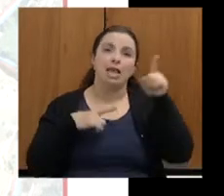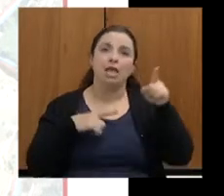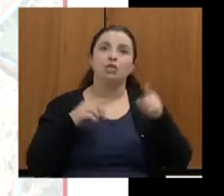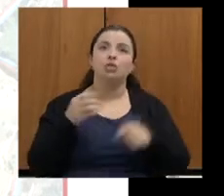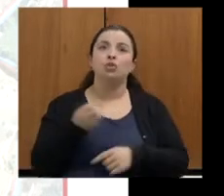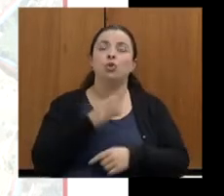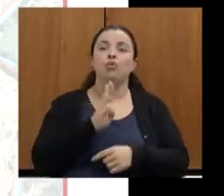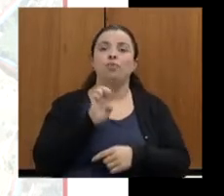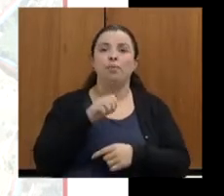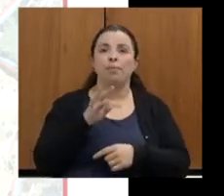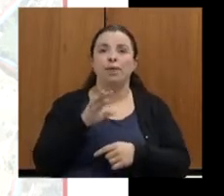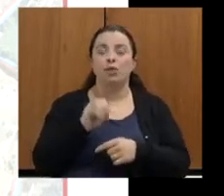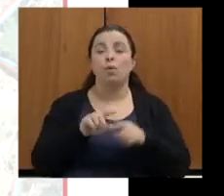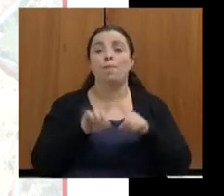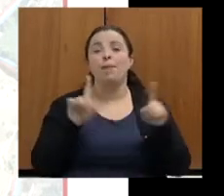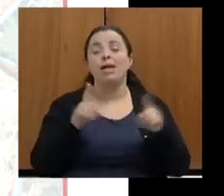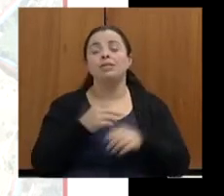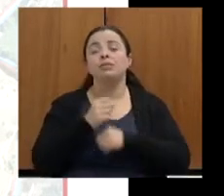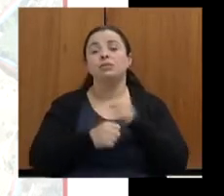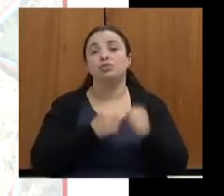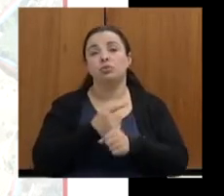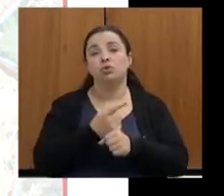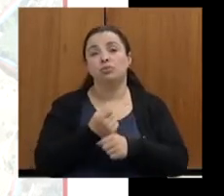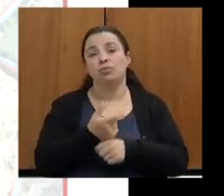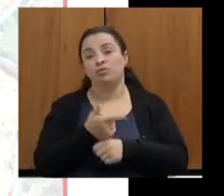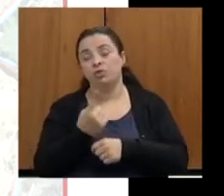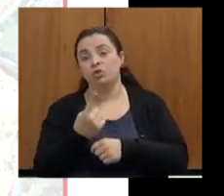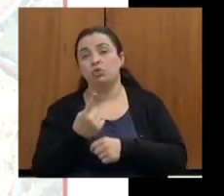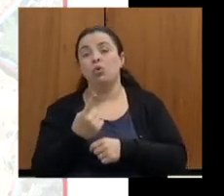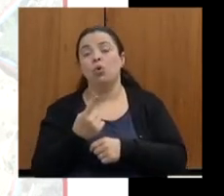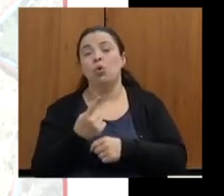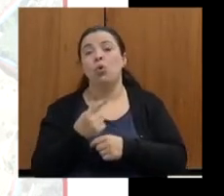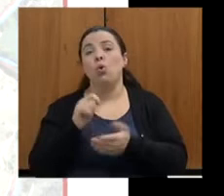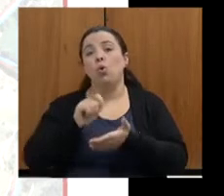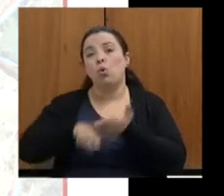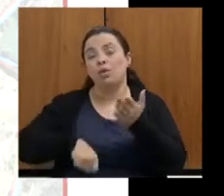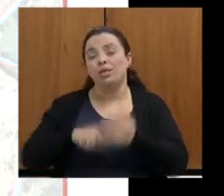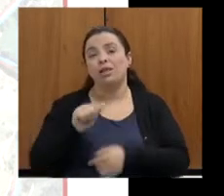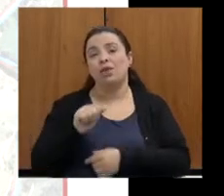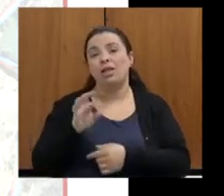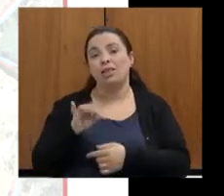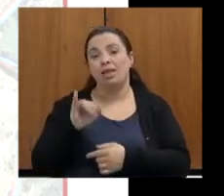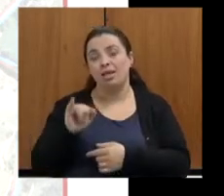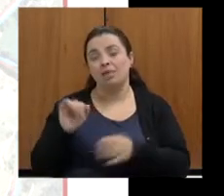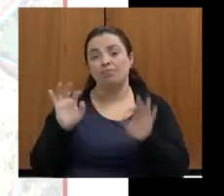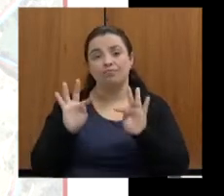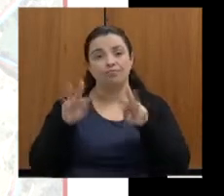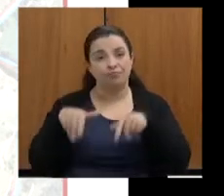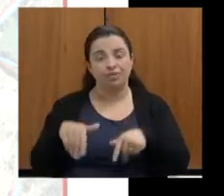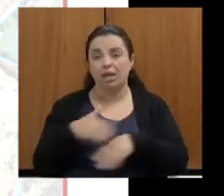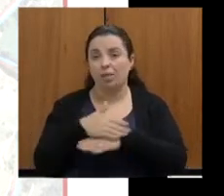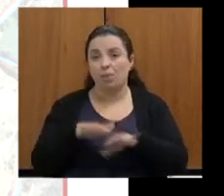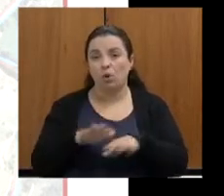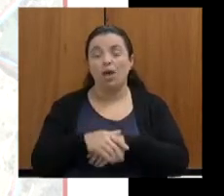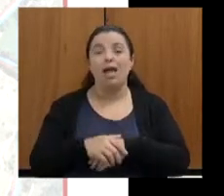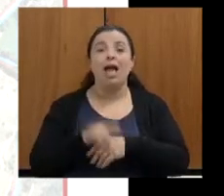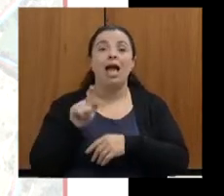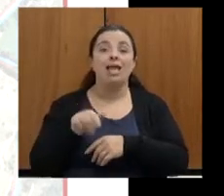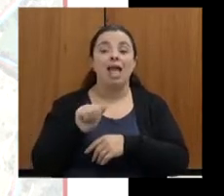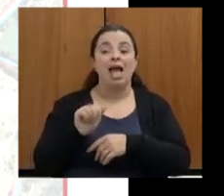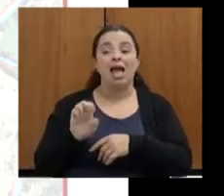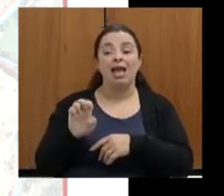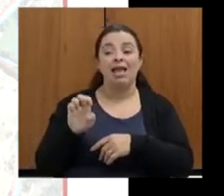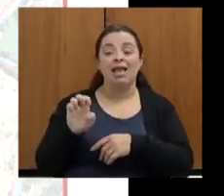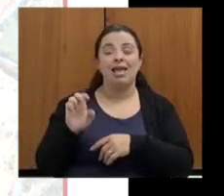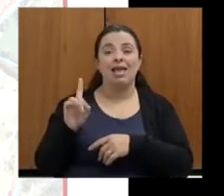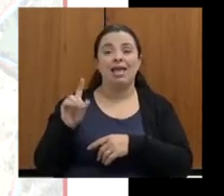mais 12 2011 acontece então o término do contrato da ATI né E com isso aí eles têm que sair do território né